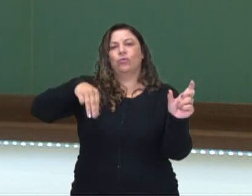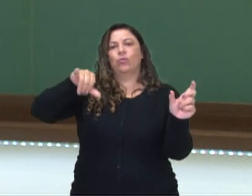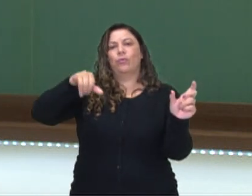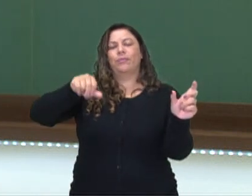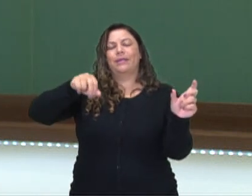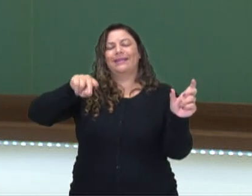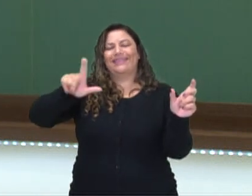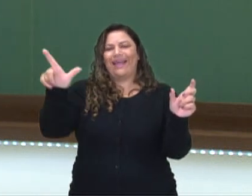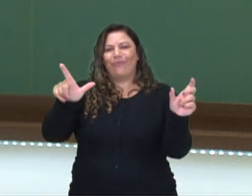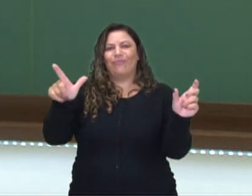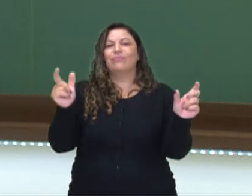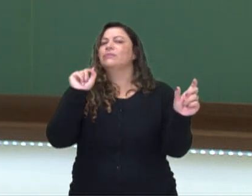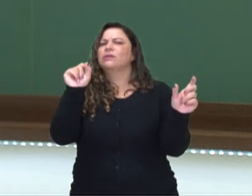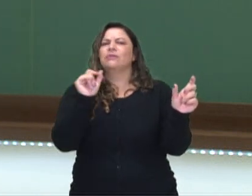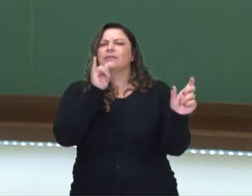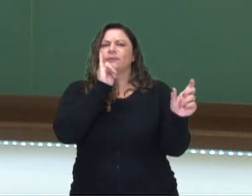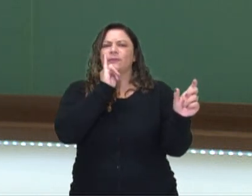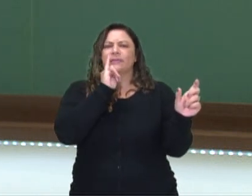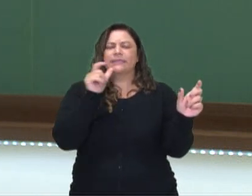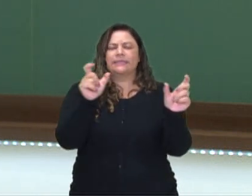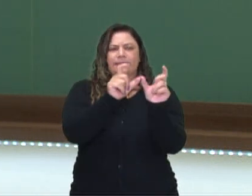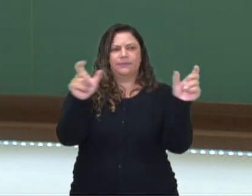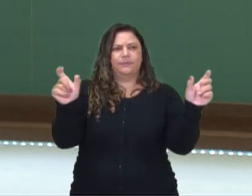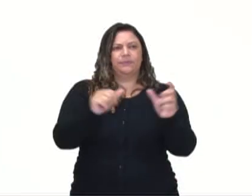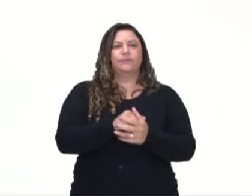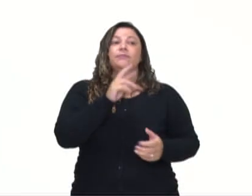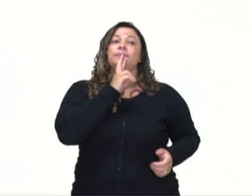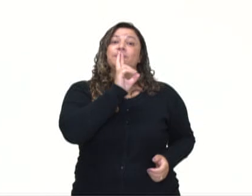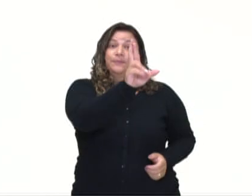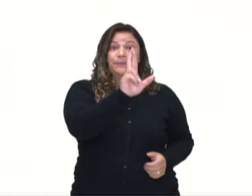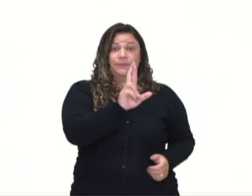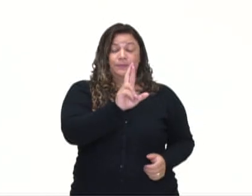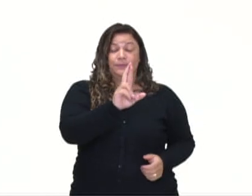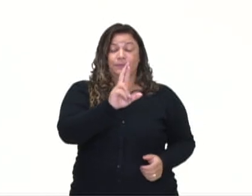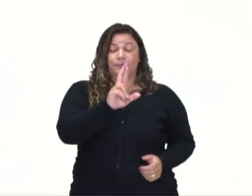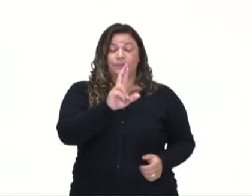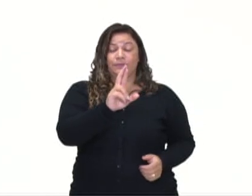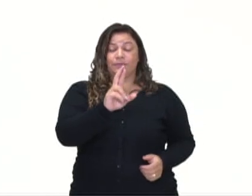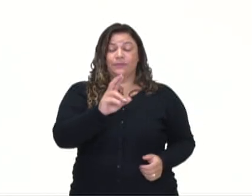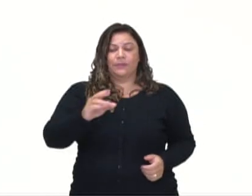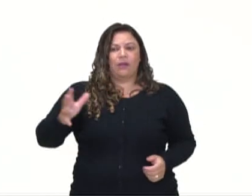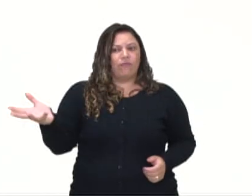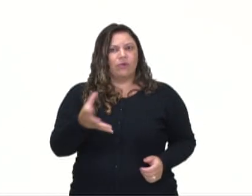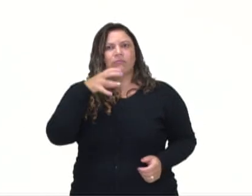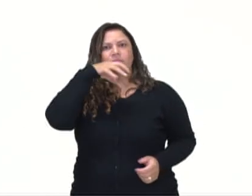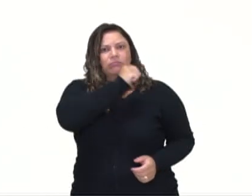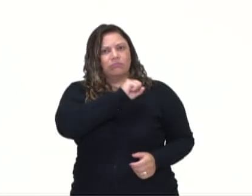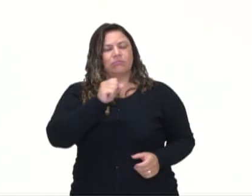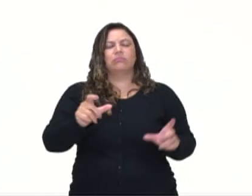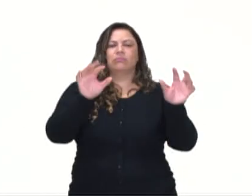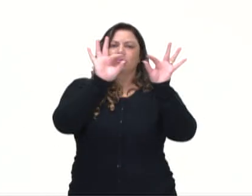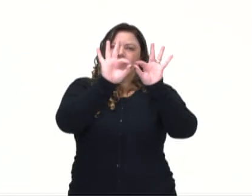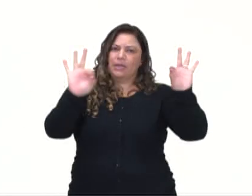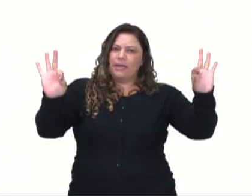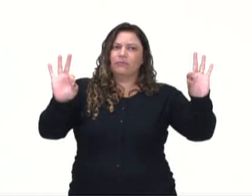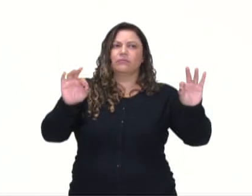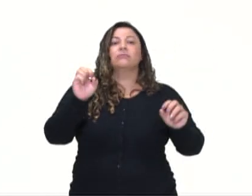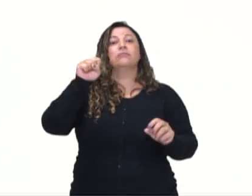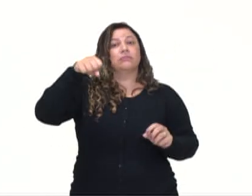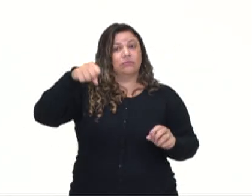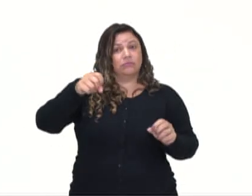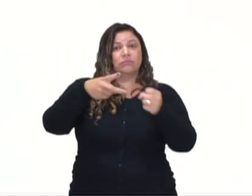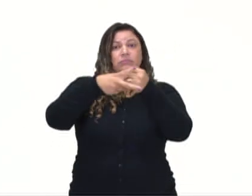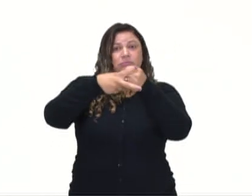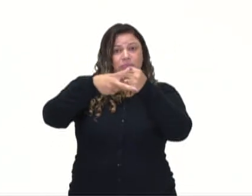atributo. Veja só este exemplo. A sua resposta foi instantânea. É uma oração? É uma oração. Temos o verbo